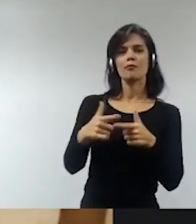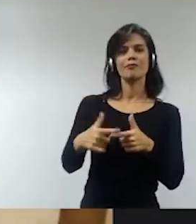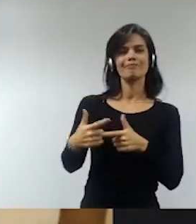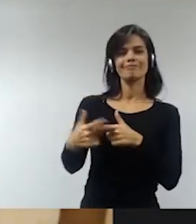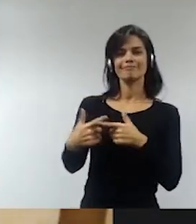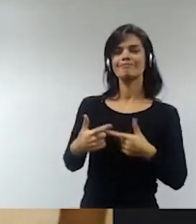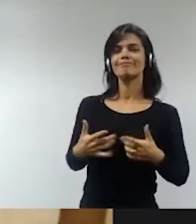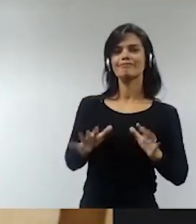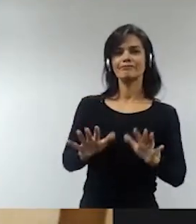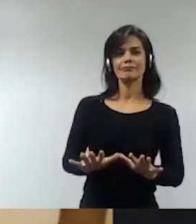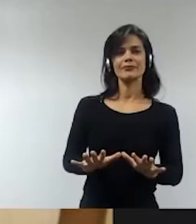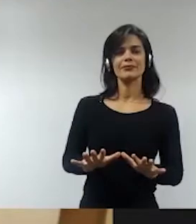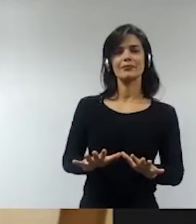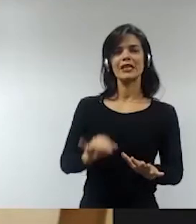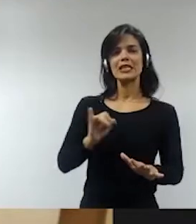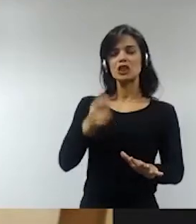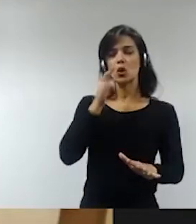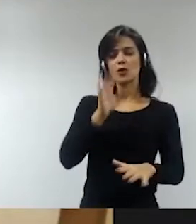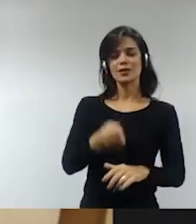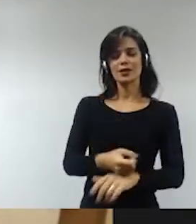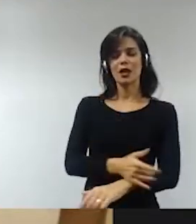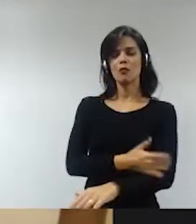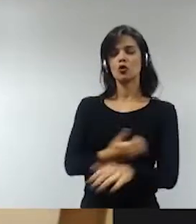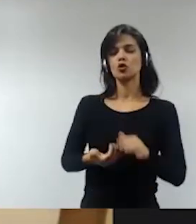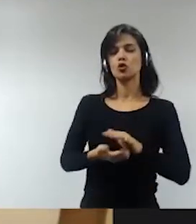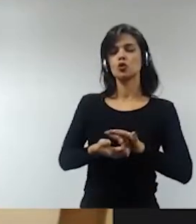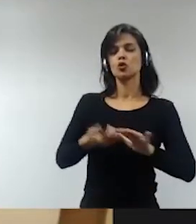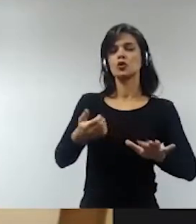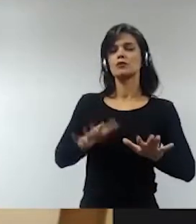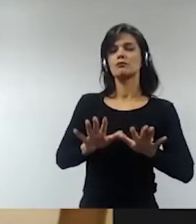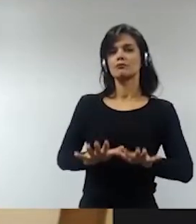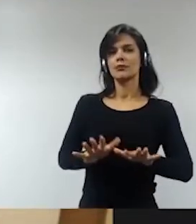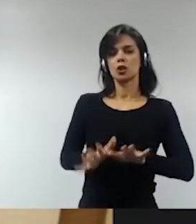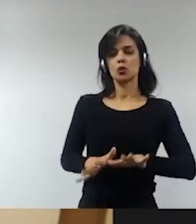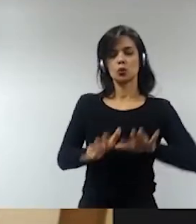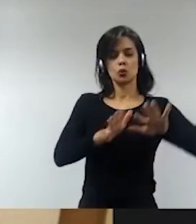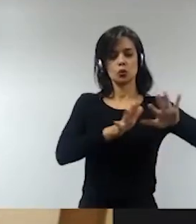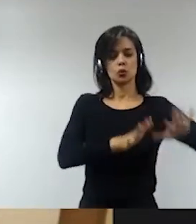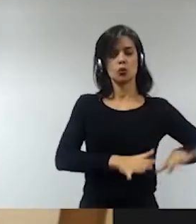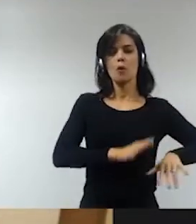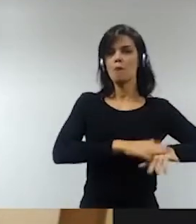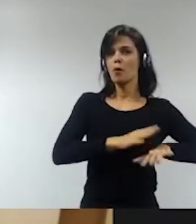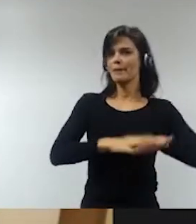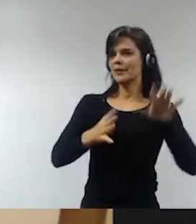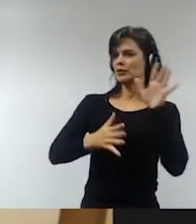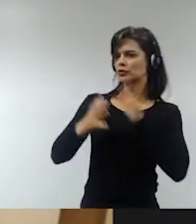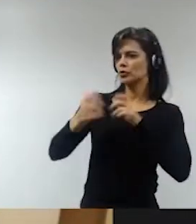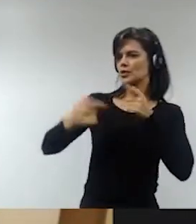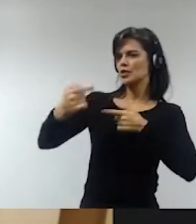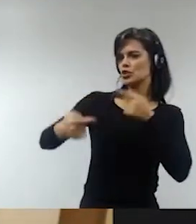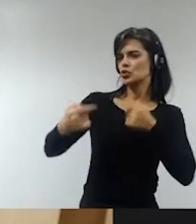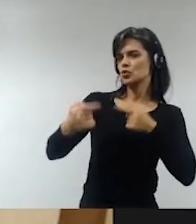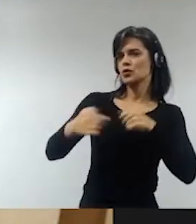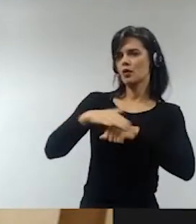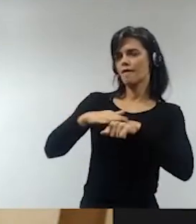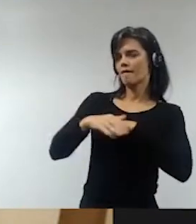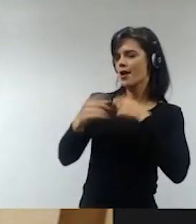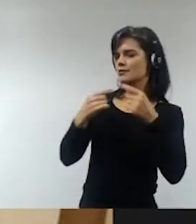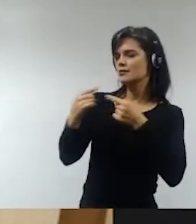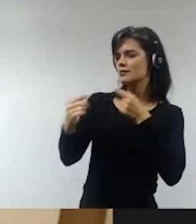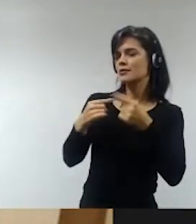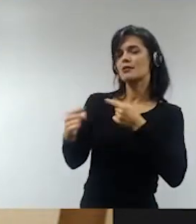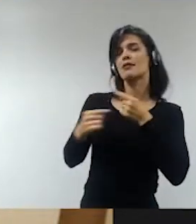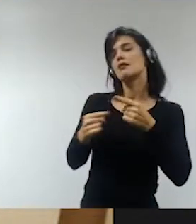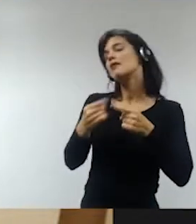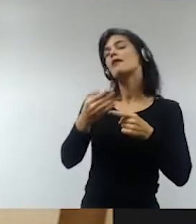te afligindo. Se você consegue tirar um pouco o emocional na hora da discussão, na hora da conversa, na hora do diálogo,